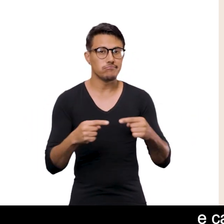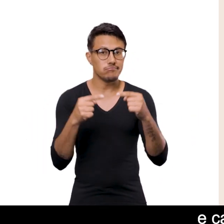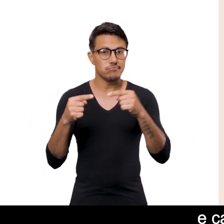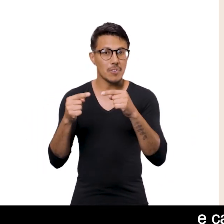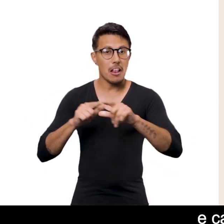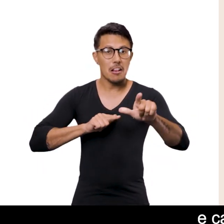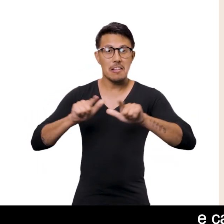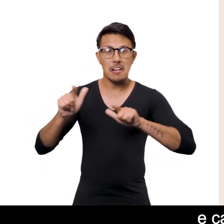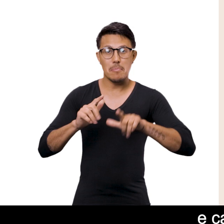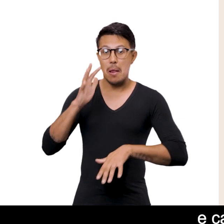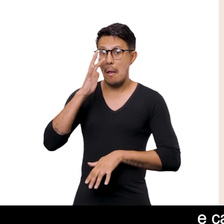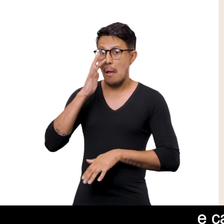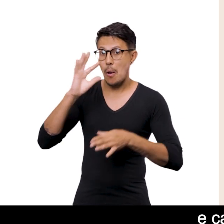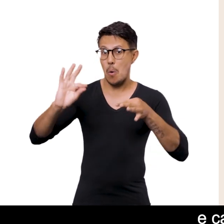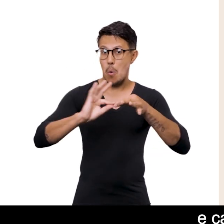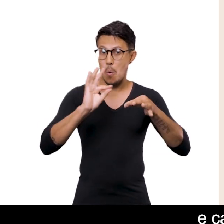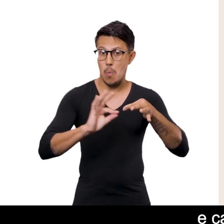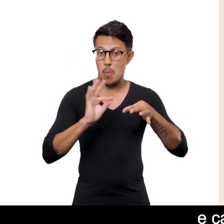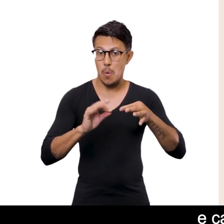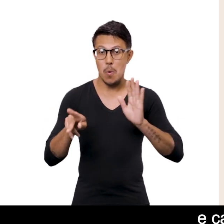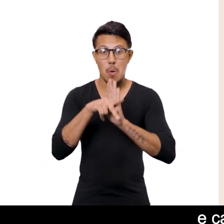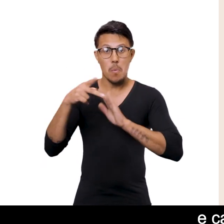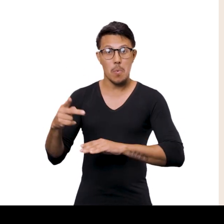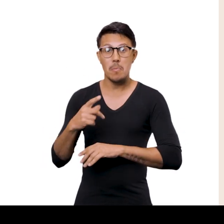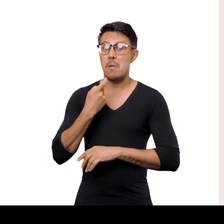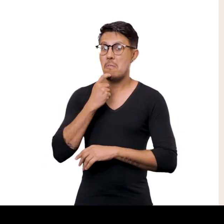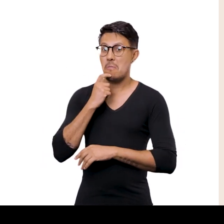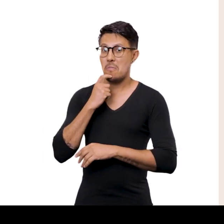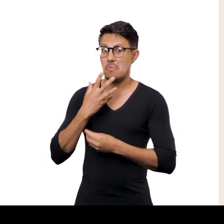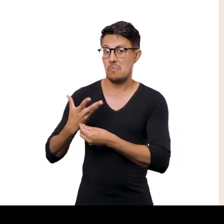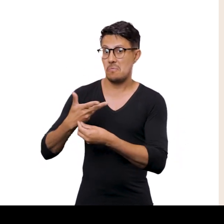mais emblemáticos trabalhos em bordado do artista.